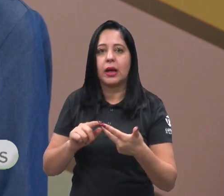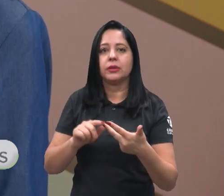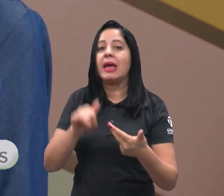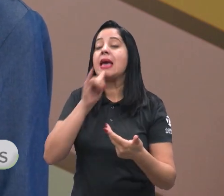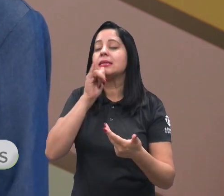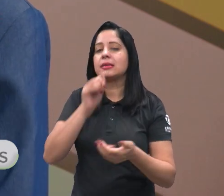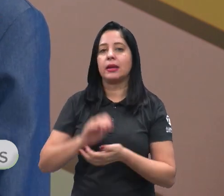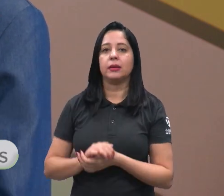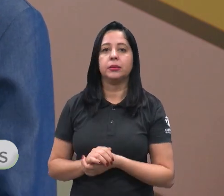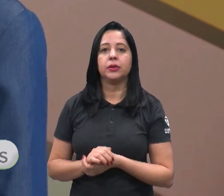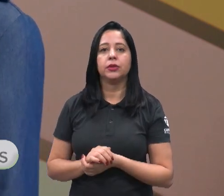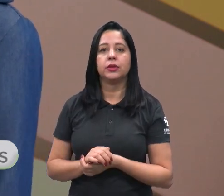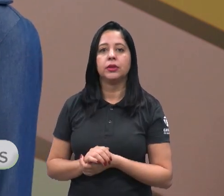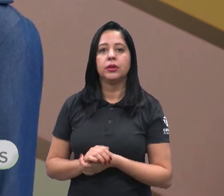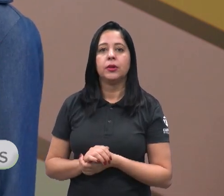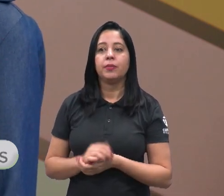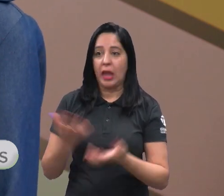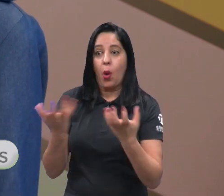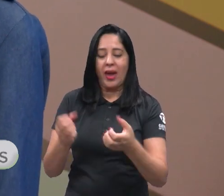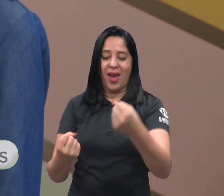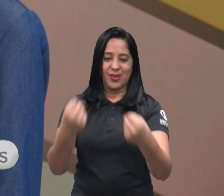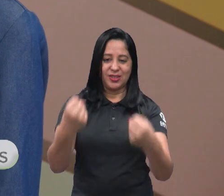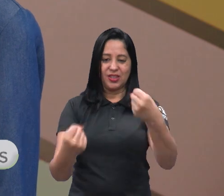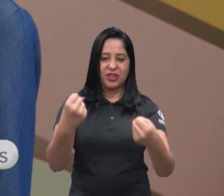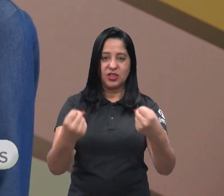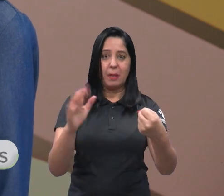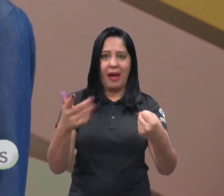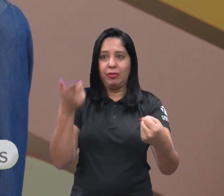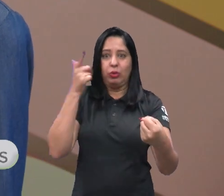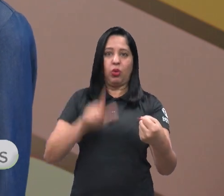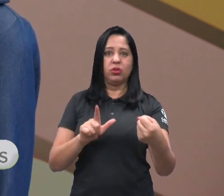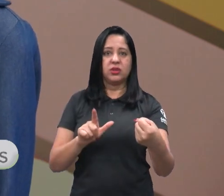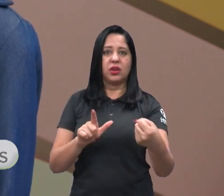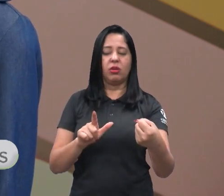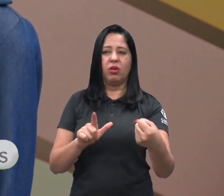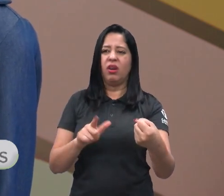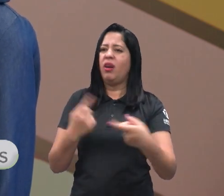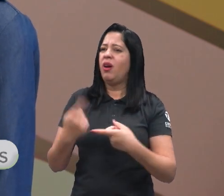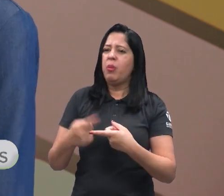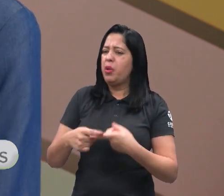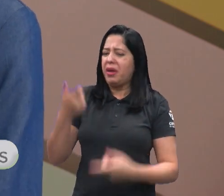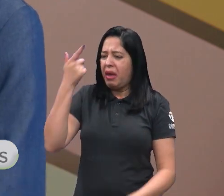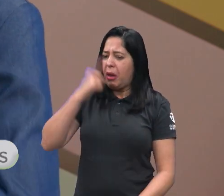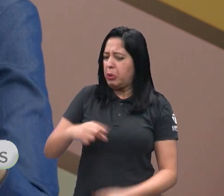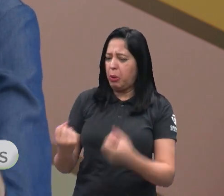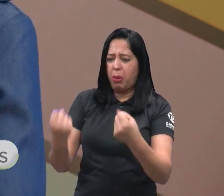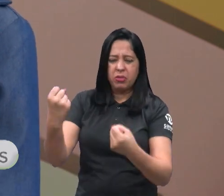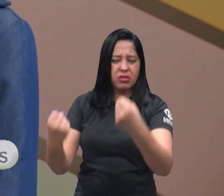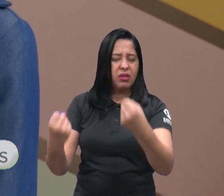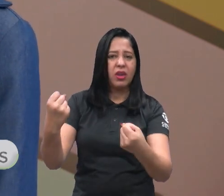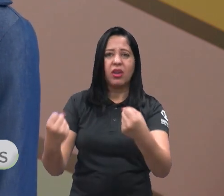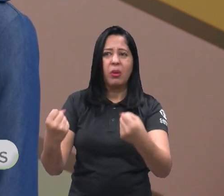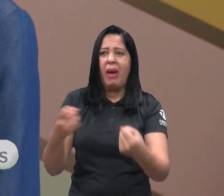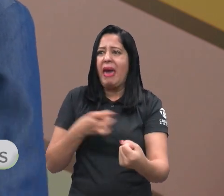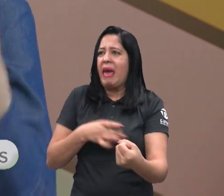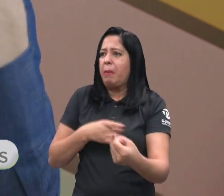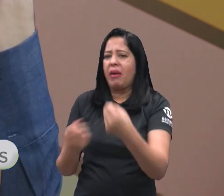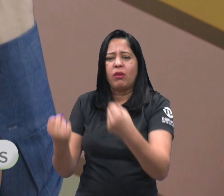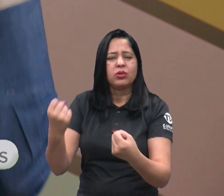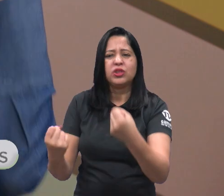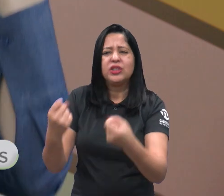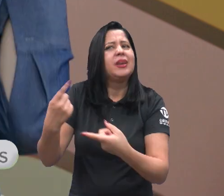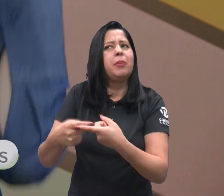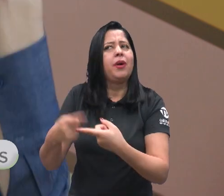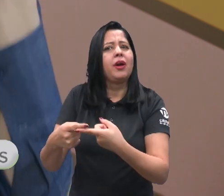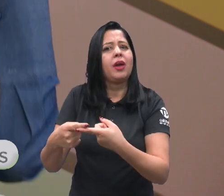exemplo, quero dirigir e não consigo dirigir. Não entendo por que eu não consigo dirigir, tenho medo de dirigir. Então,